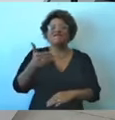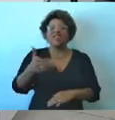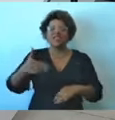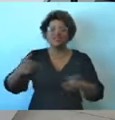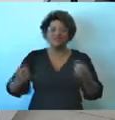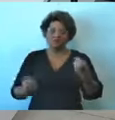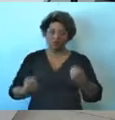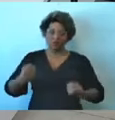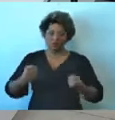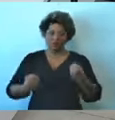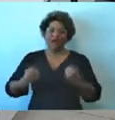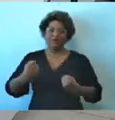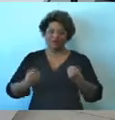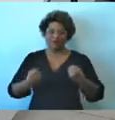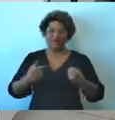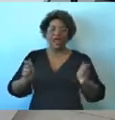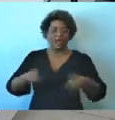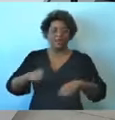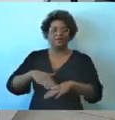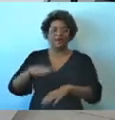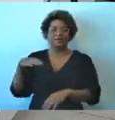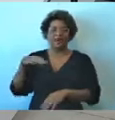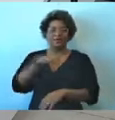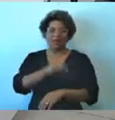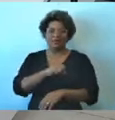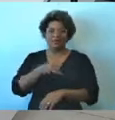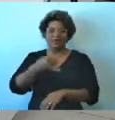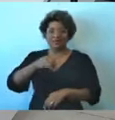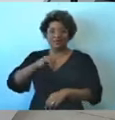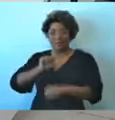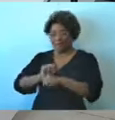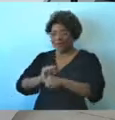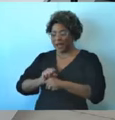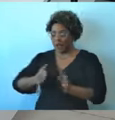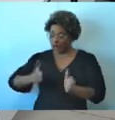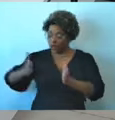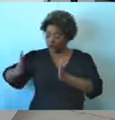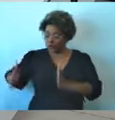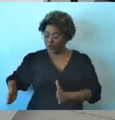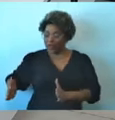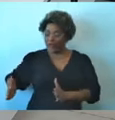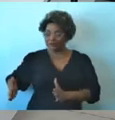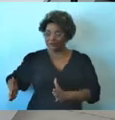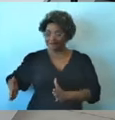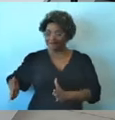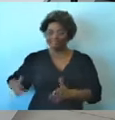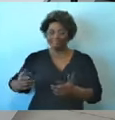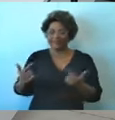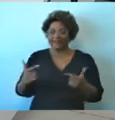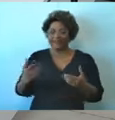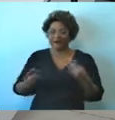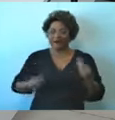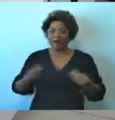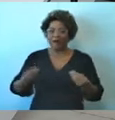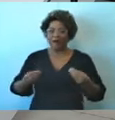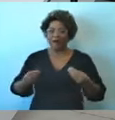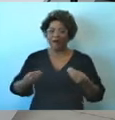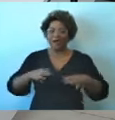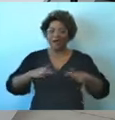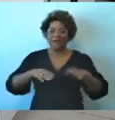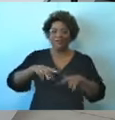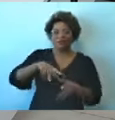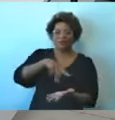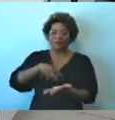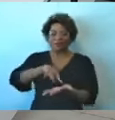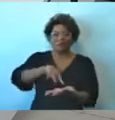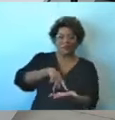na lateral do carro, a moto ela tem fácil desequilíbrio. Tem hora que a gente vai para arrancar, não tem jeito, às vezes é uma costela, alguma coisa. Então talvez